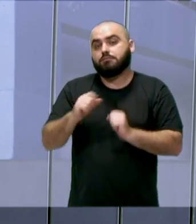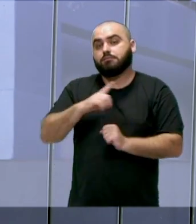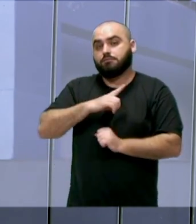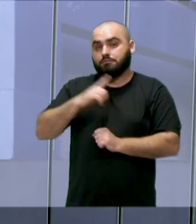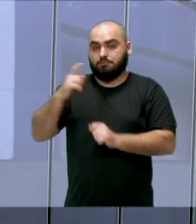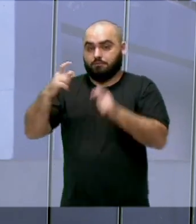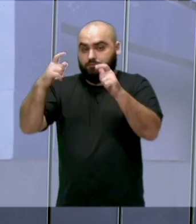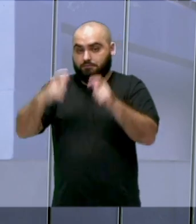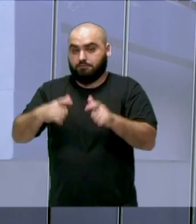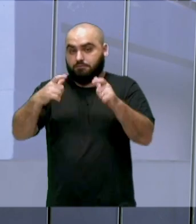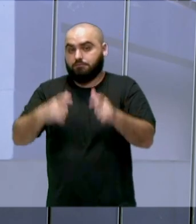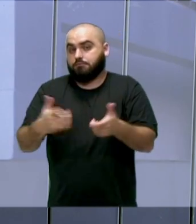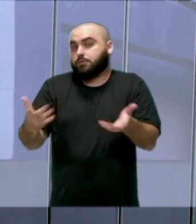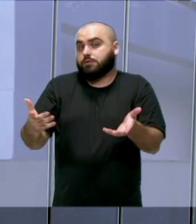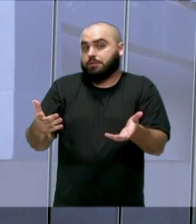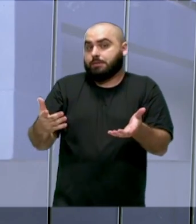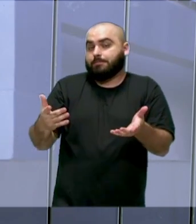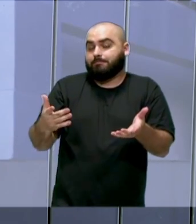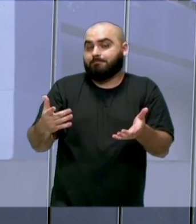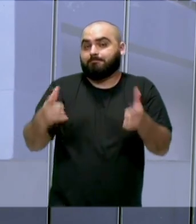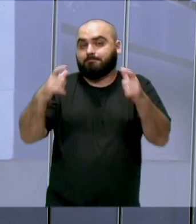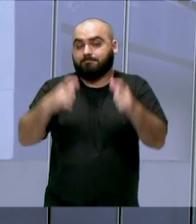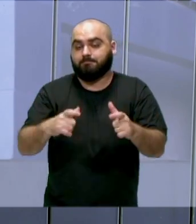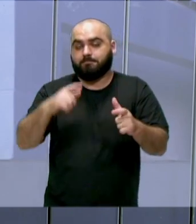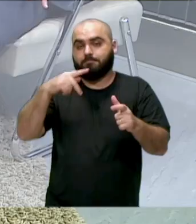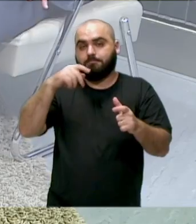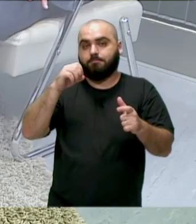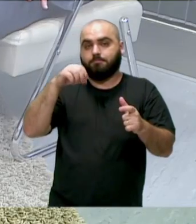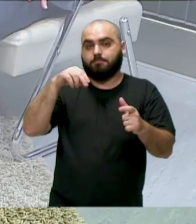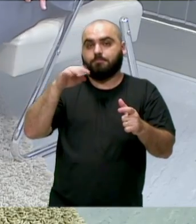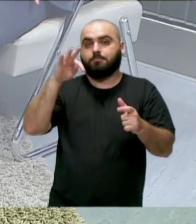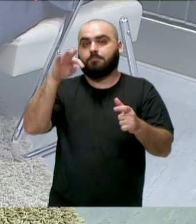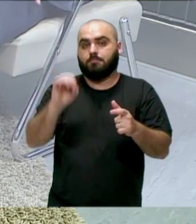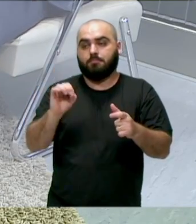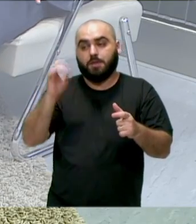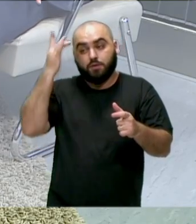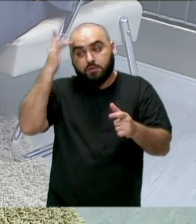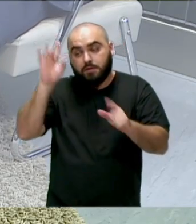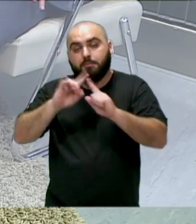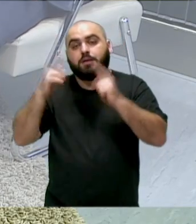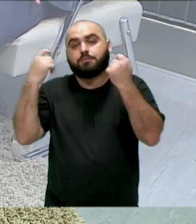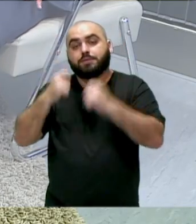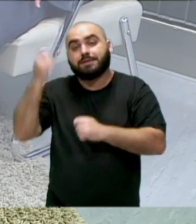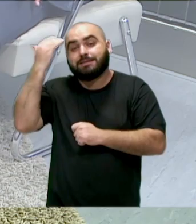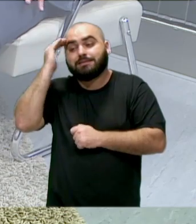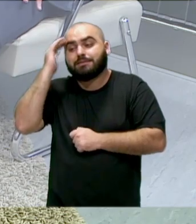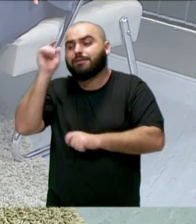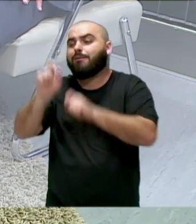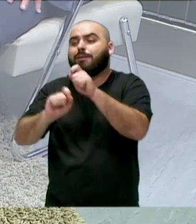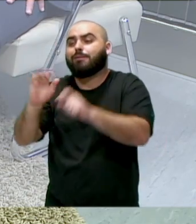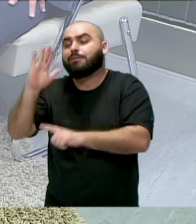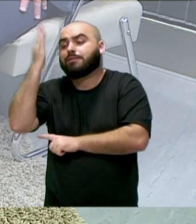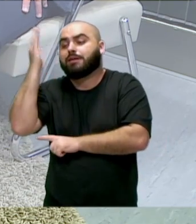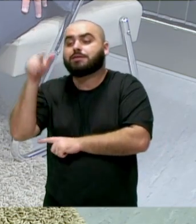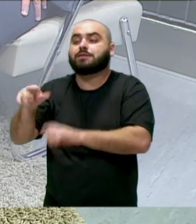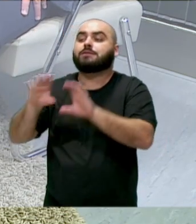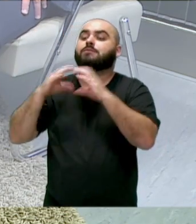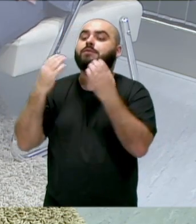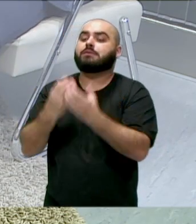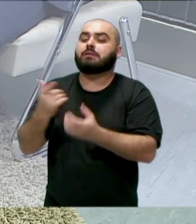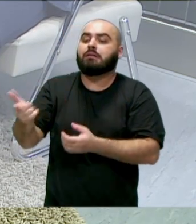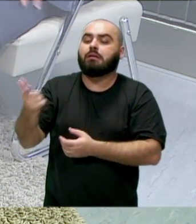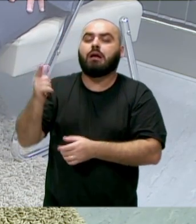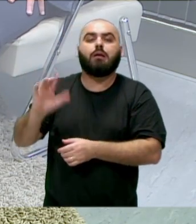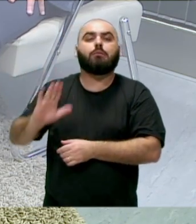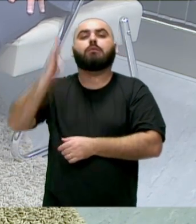um ponto, a gente não pode julgar porque não sabe, mas a gente precisa entender o que está acontecendo com aquela comunidade ali, com